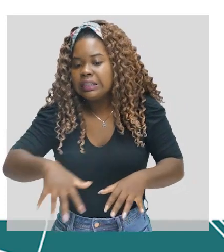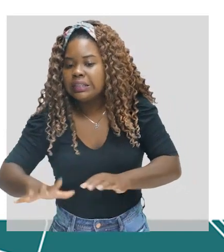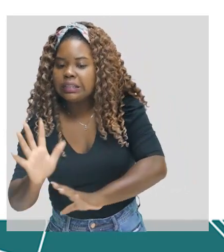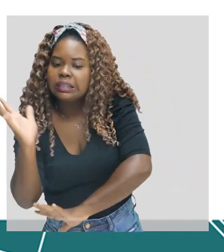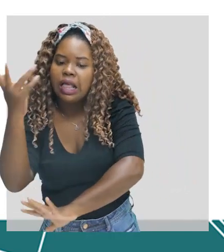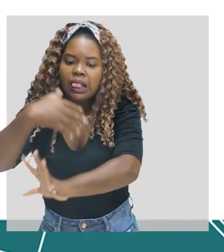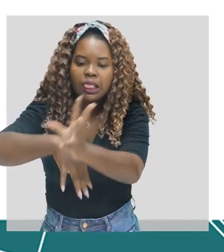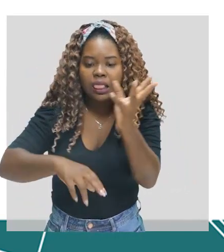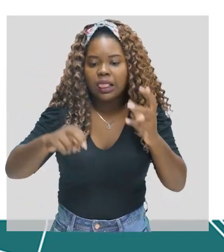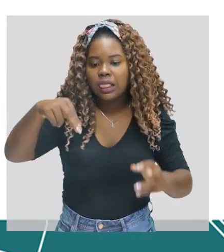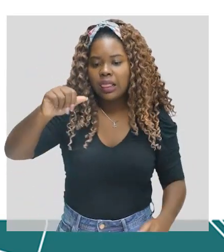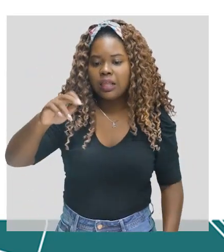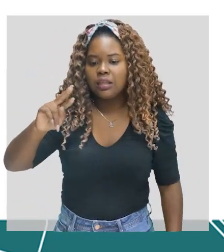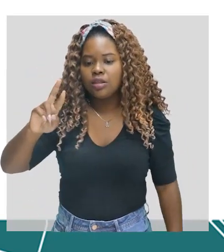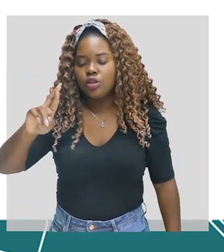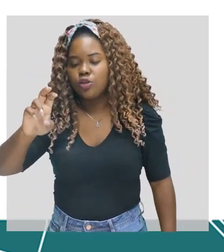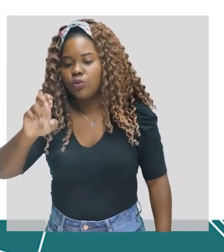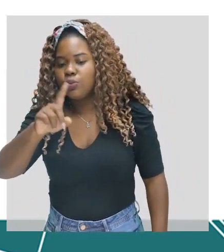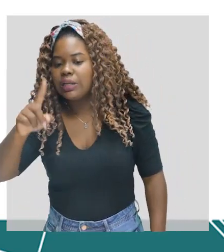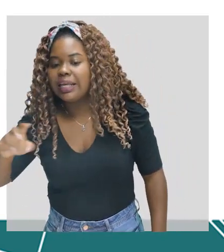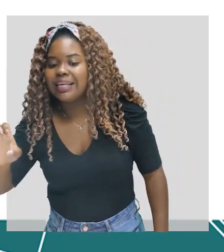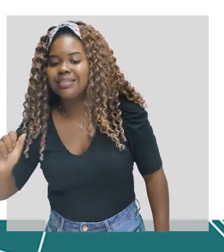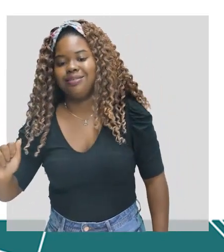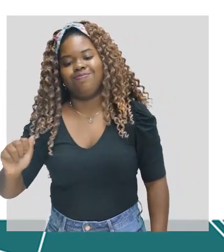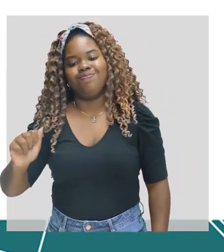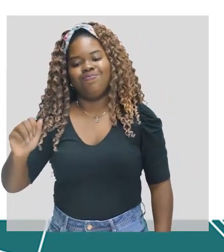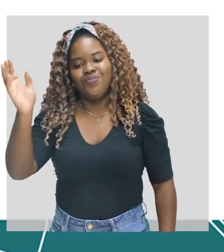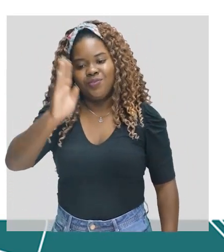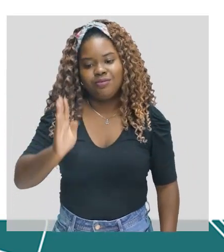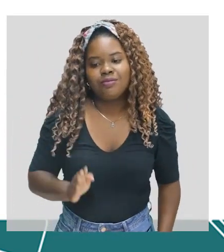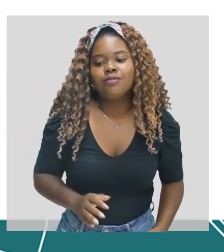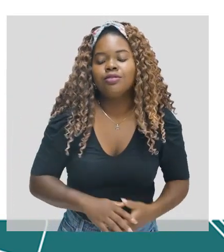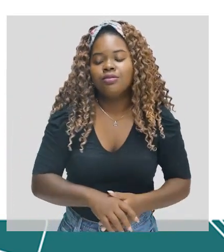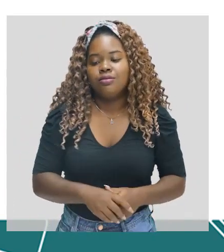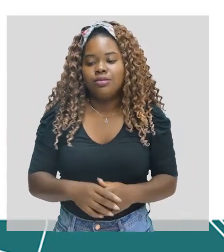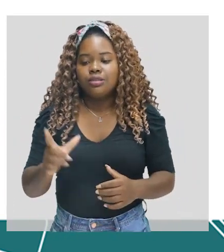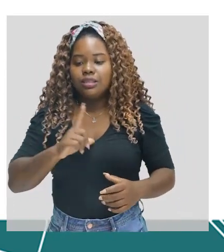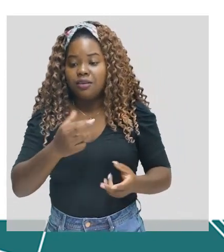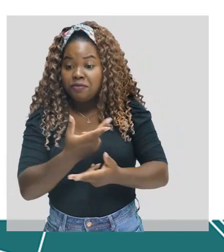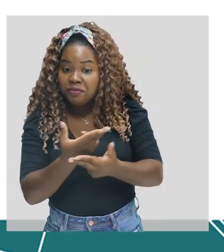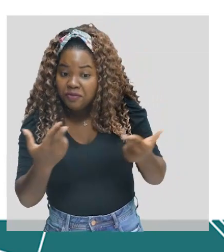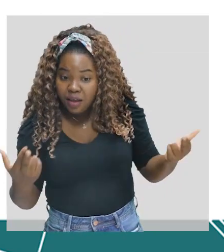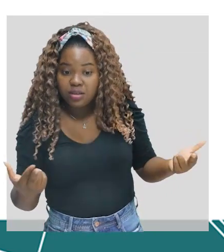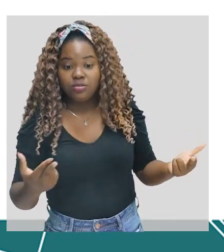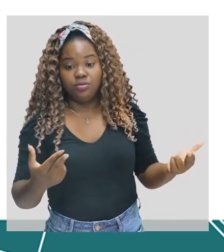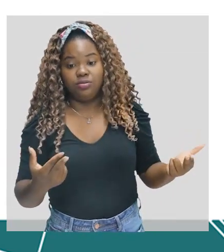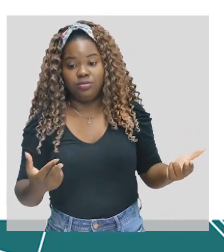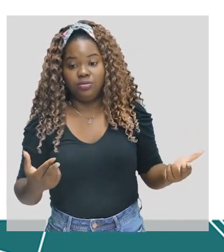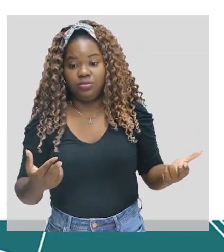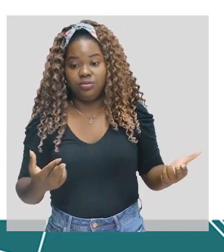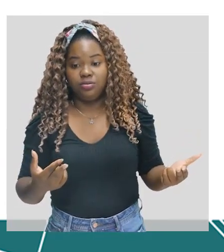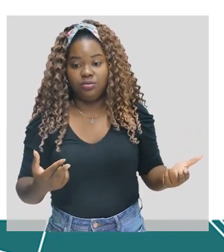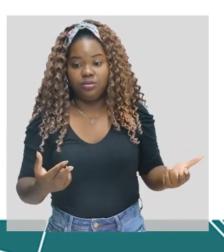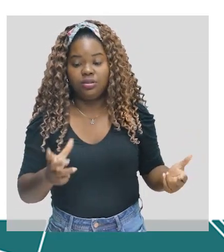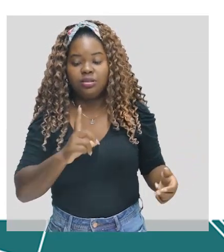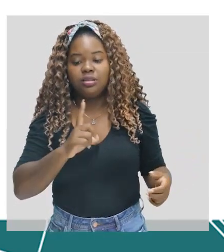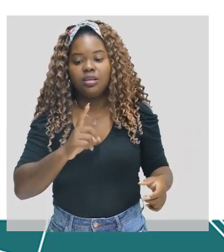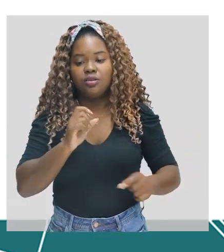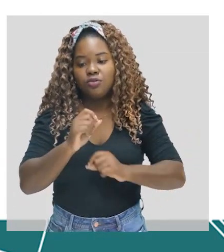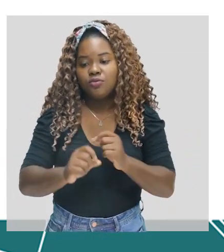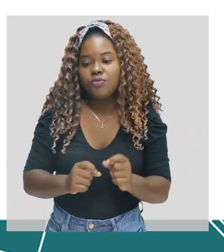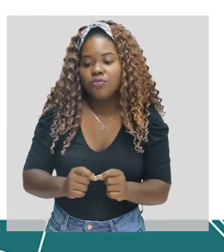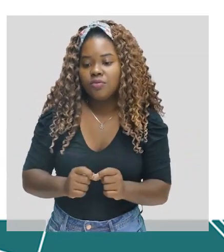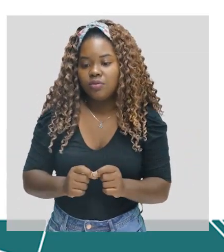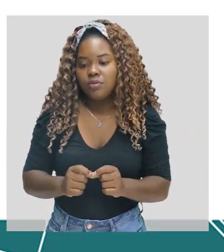Claro, a natureza brasileira. Os elementos da natureza vão aparecer em conformidade com os estados de espírito do eu